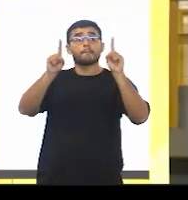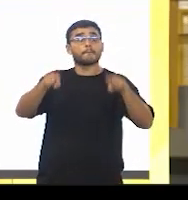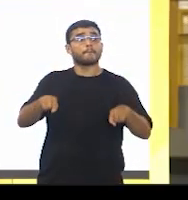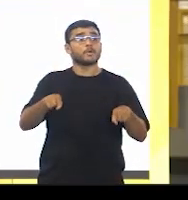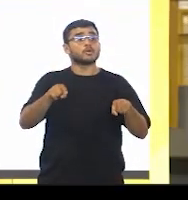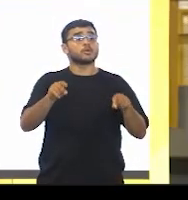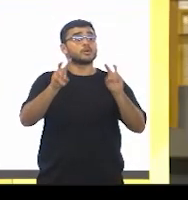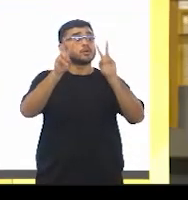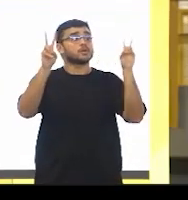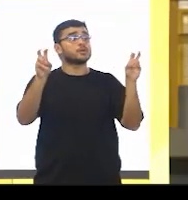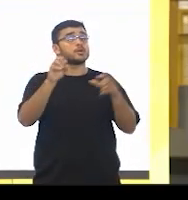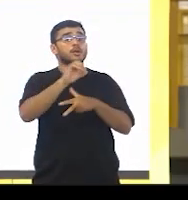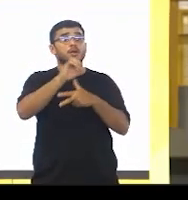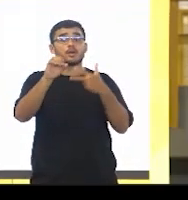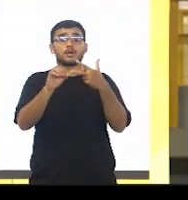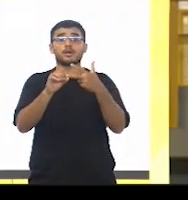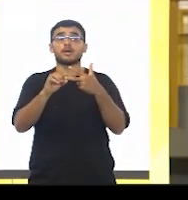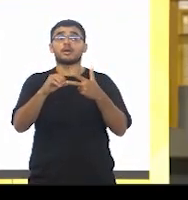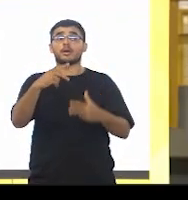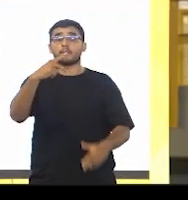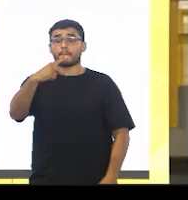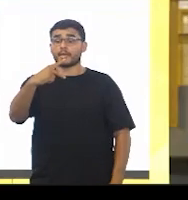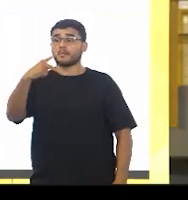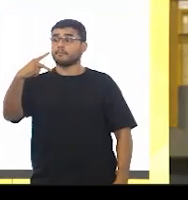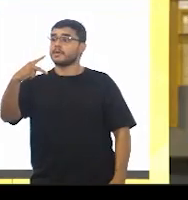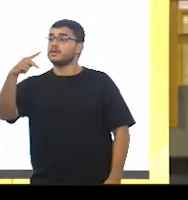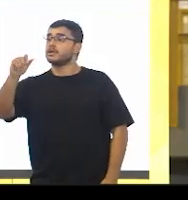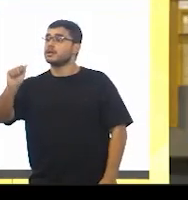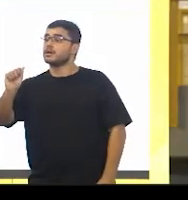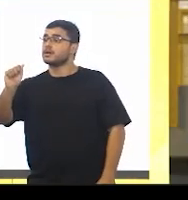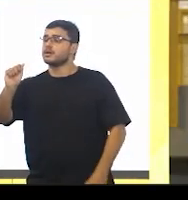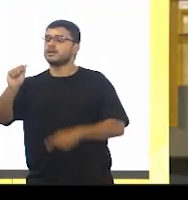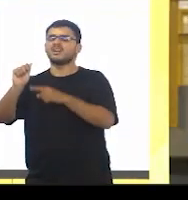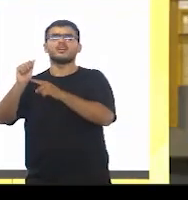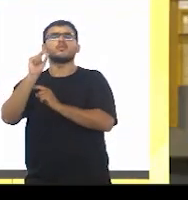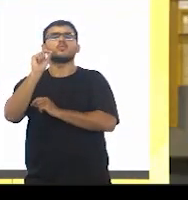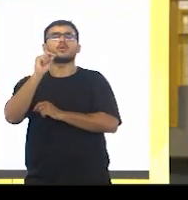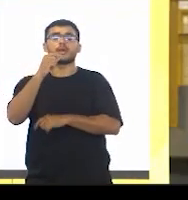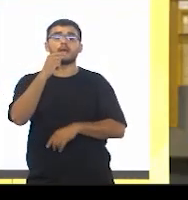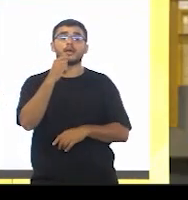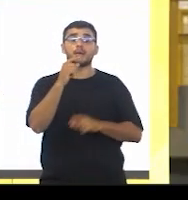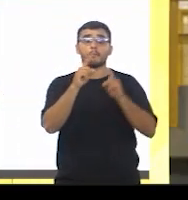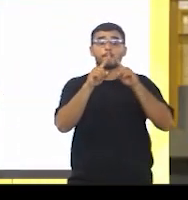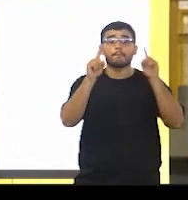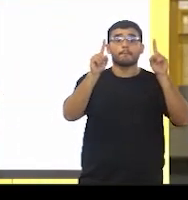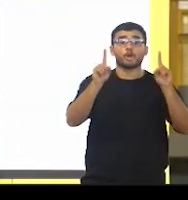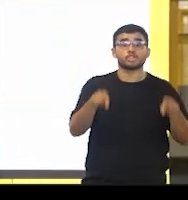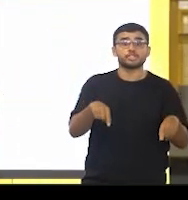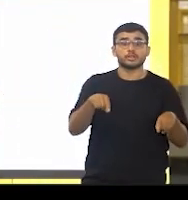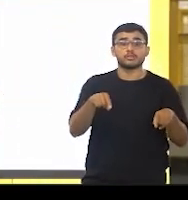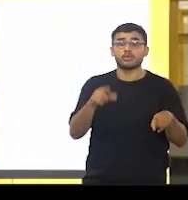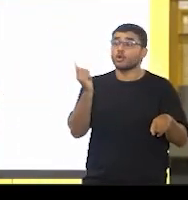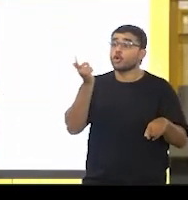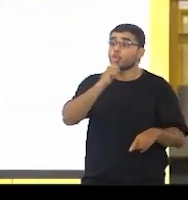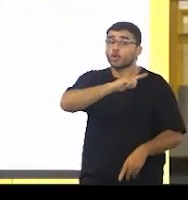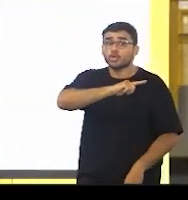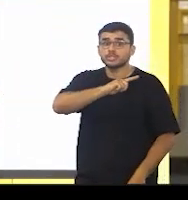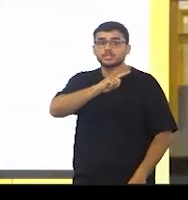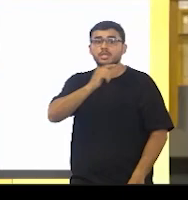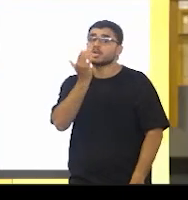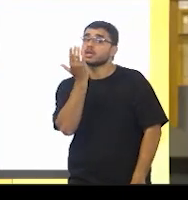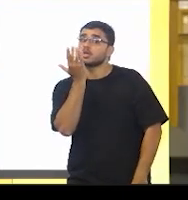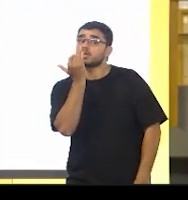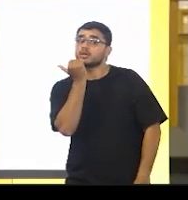na prova do Enem? O Programa de Aquisição de Alimentos. Então, a